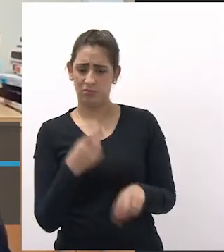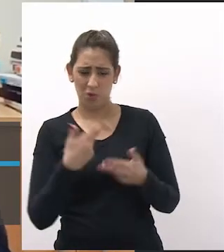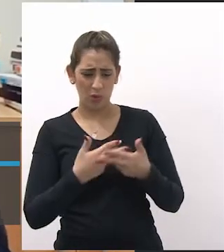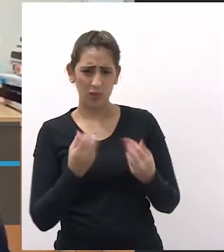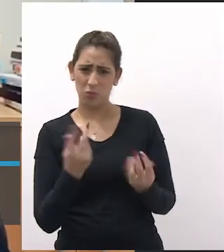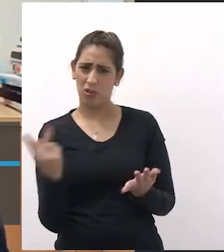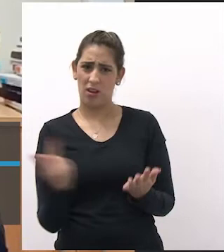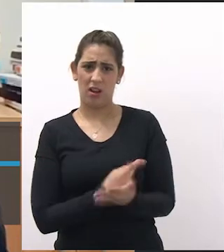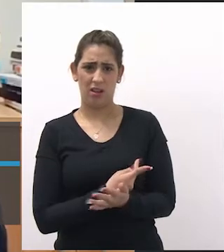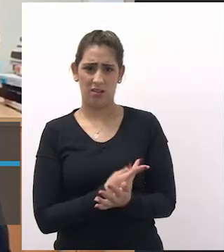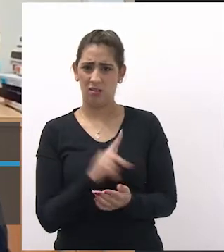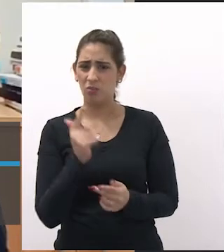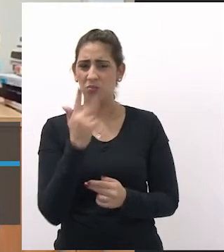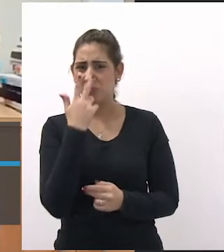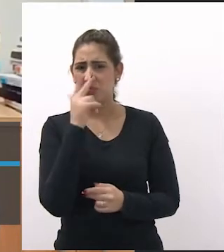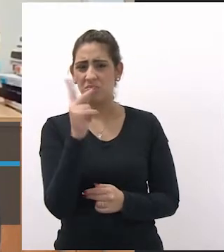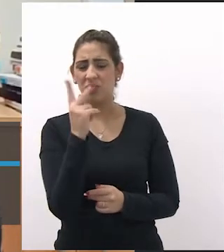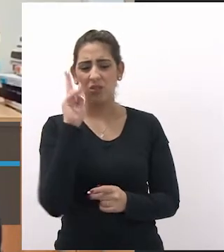desumano, né?